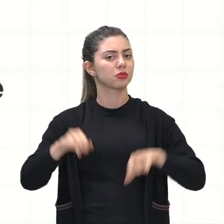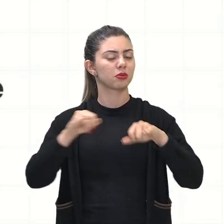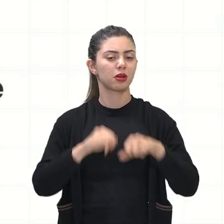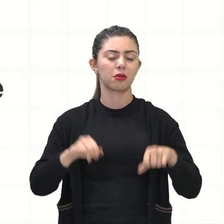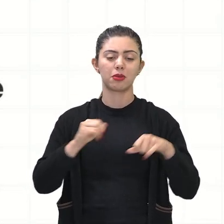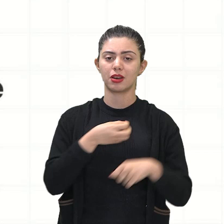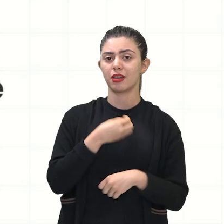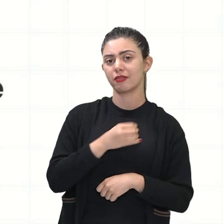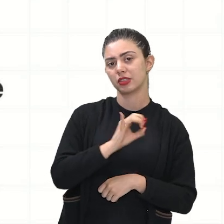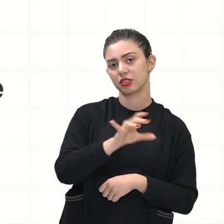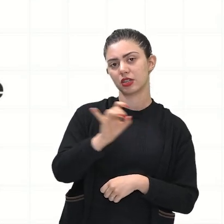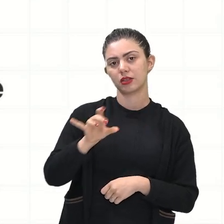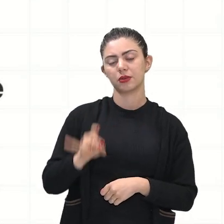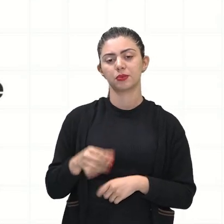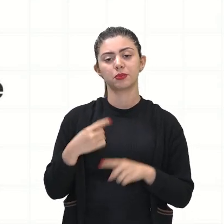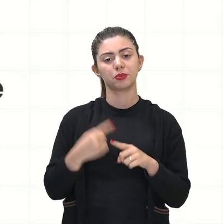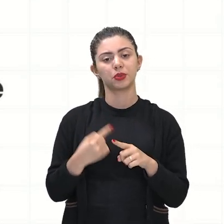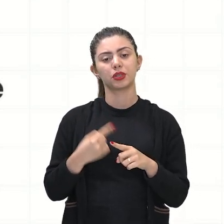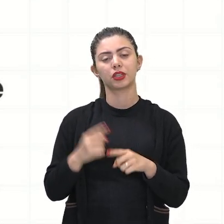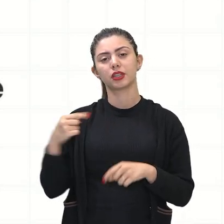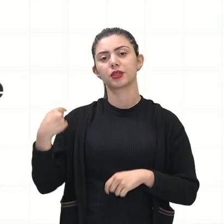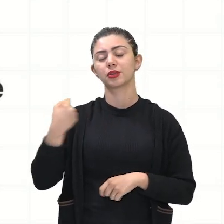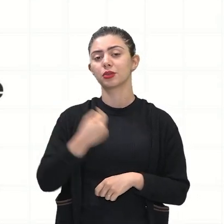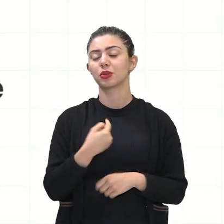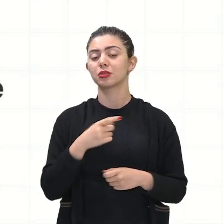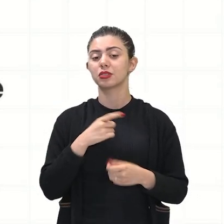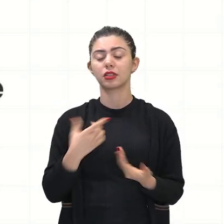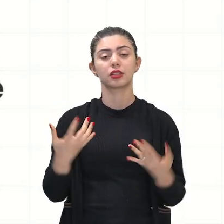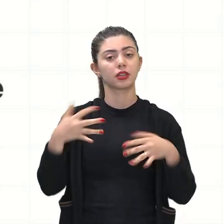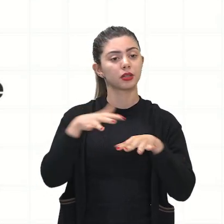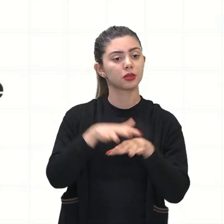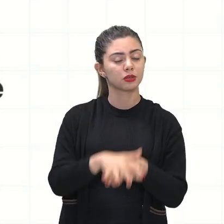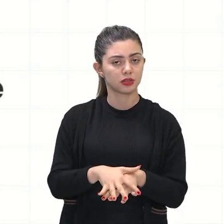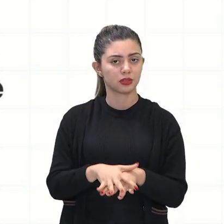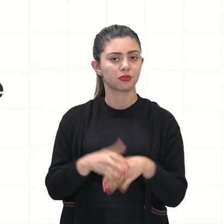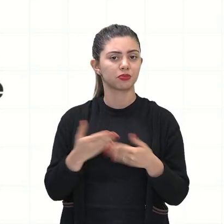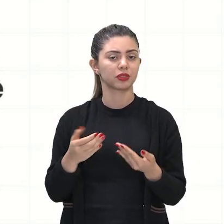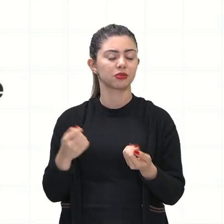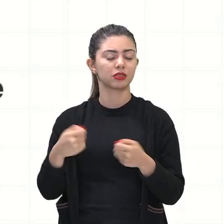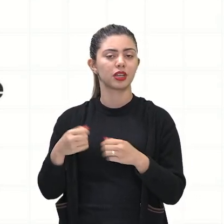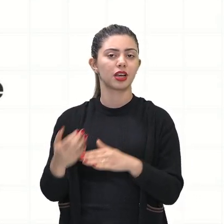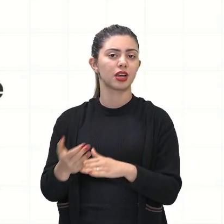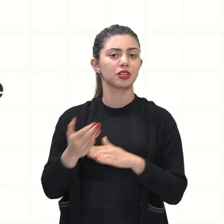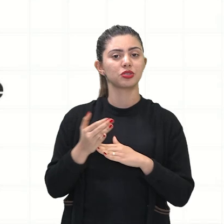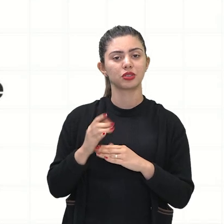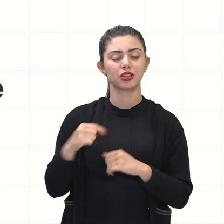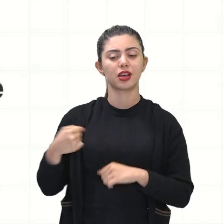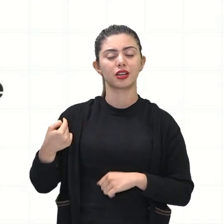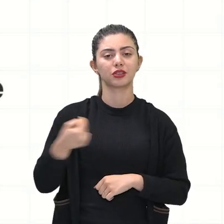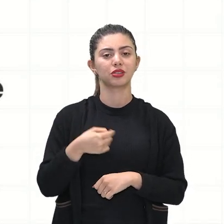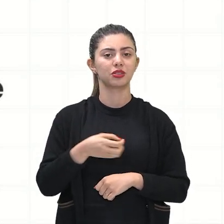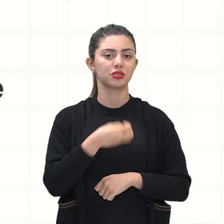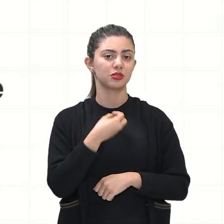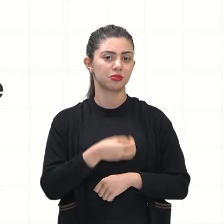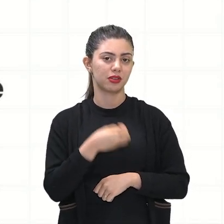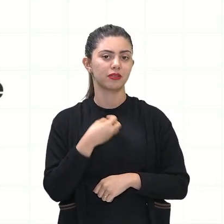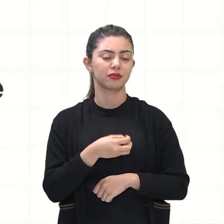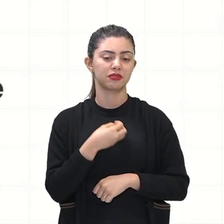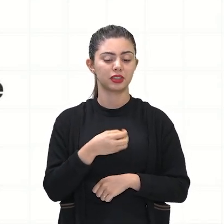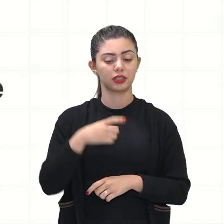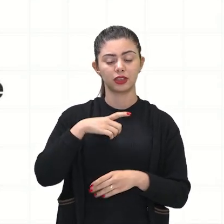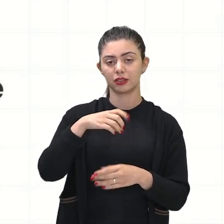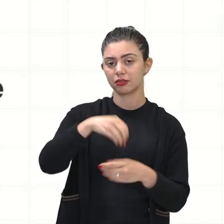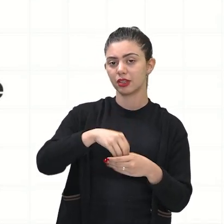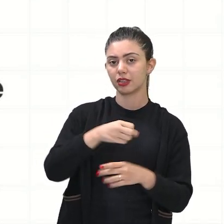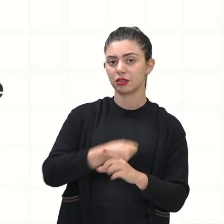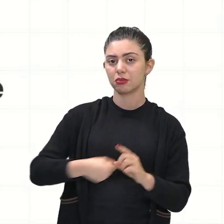porque, de certa forma, é esse olhar de inclusão que vai nos dar a capacidade de viver numa